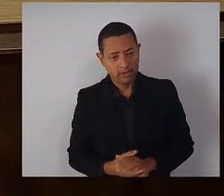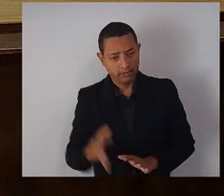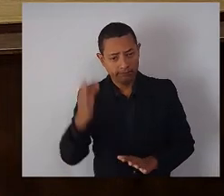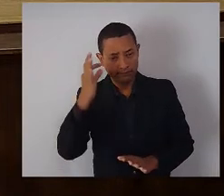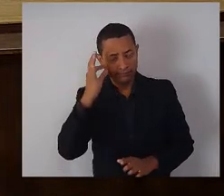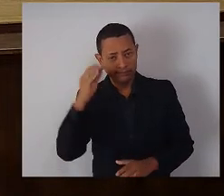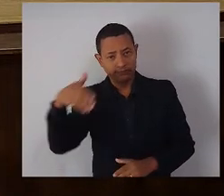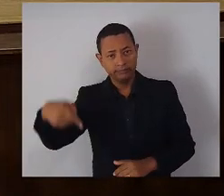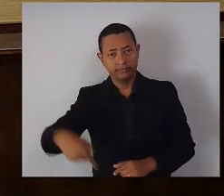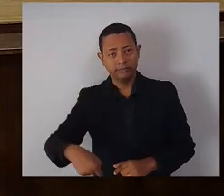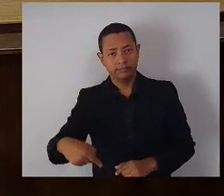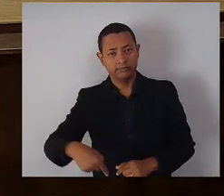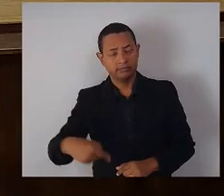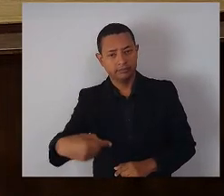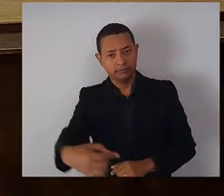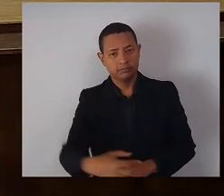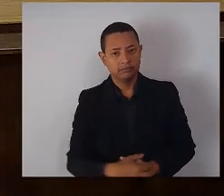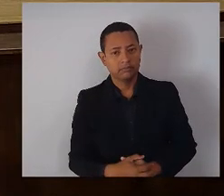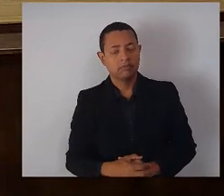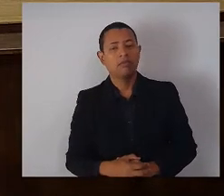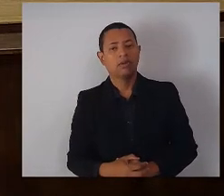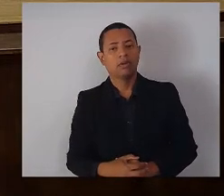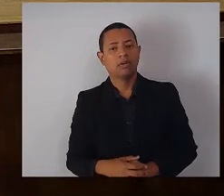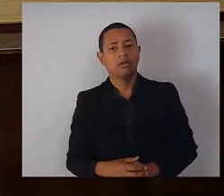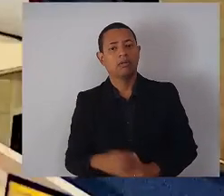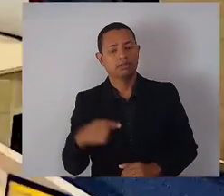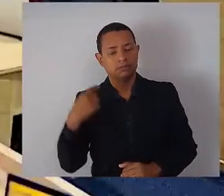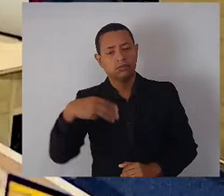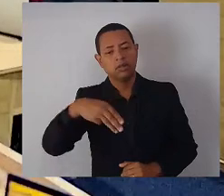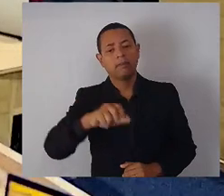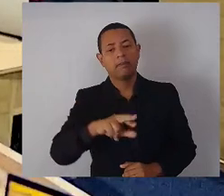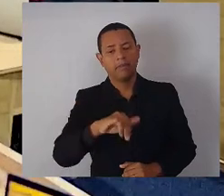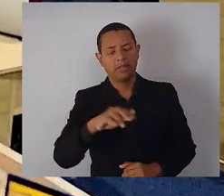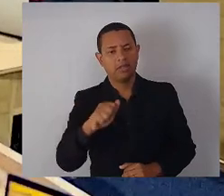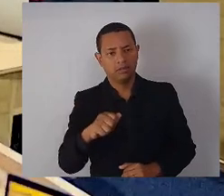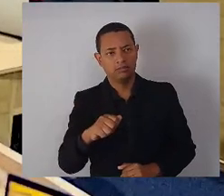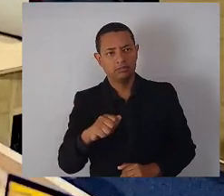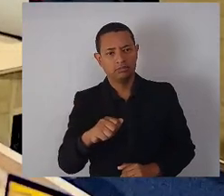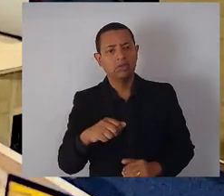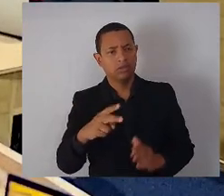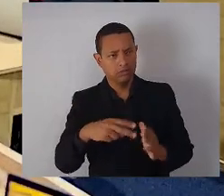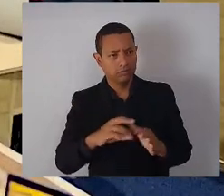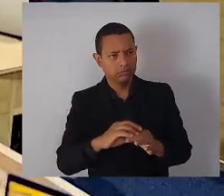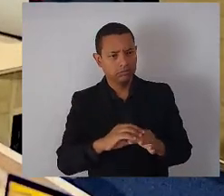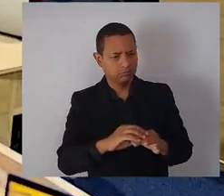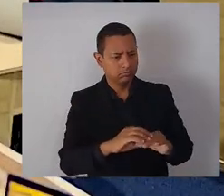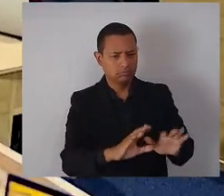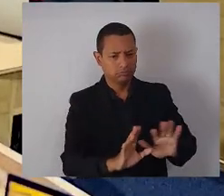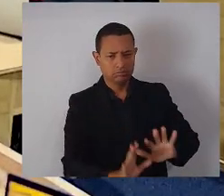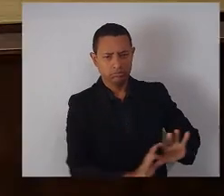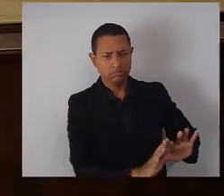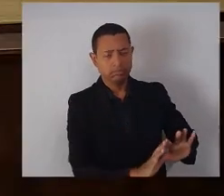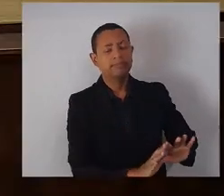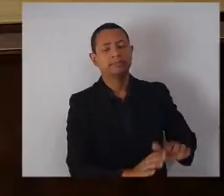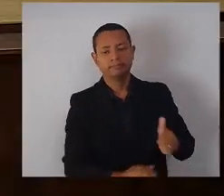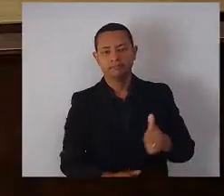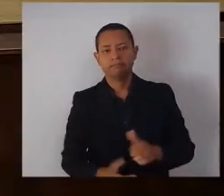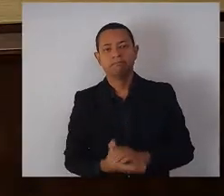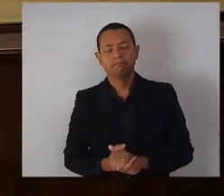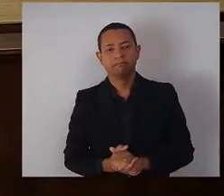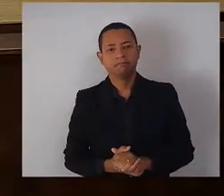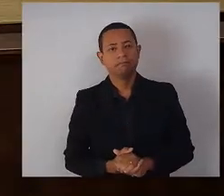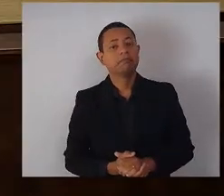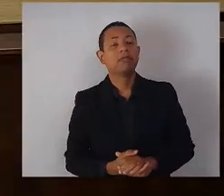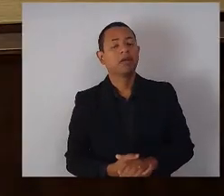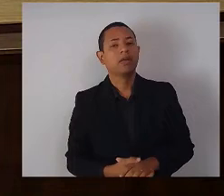doutora Mariana. Vossa Excelência dispensa a leitura do relatório. E está de forma